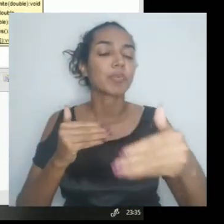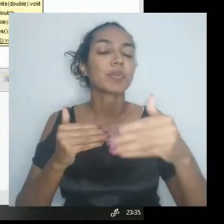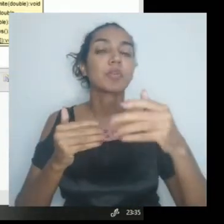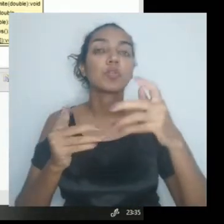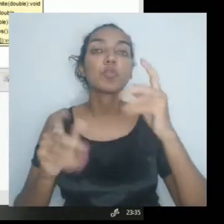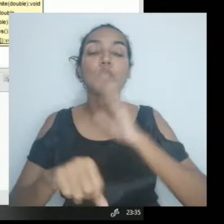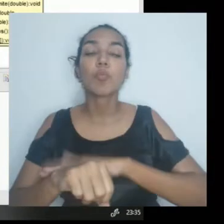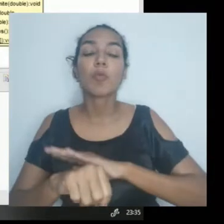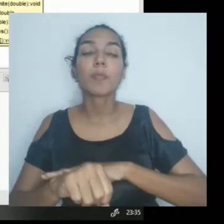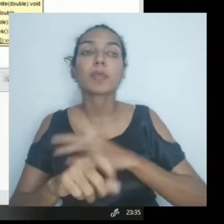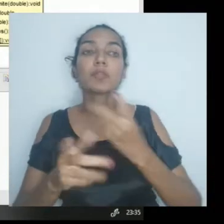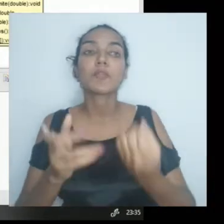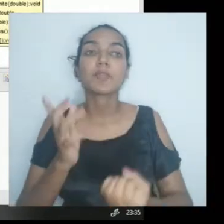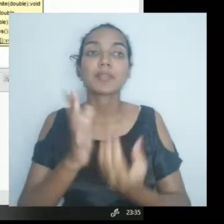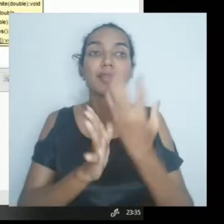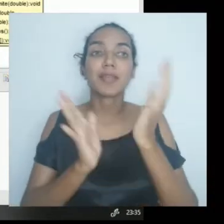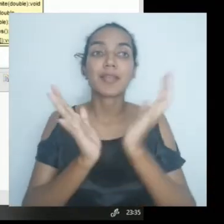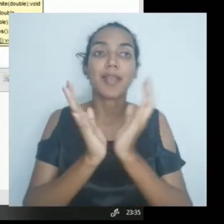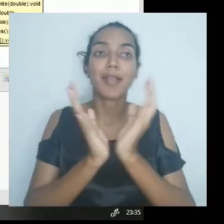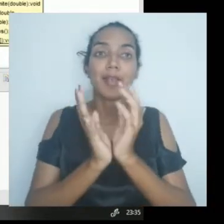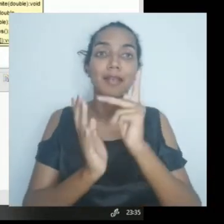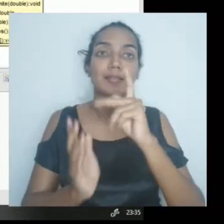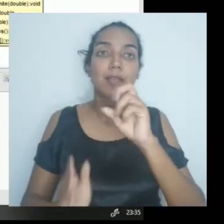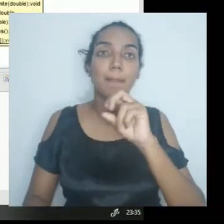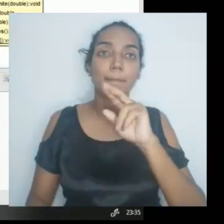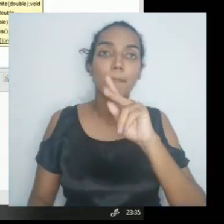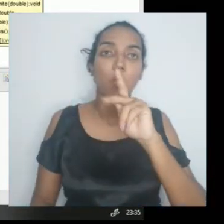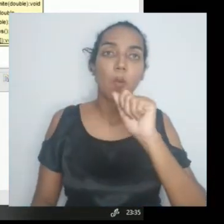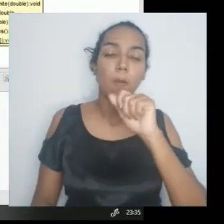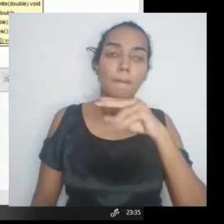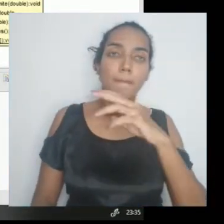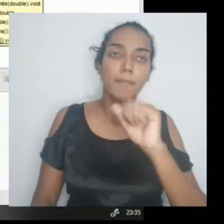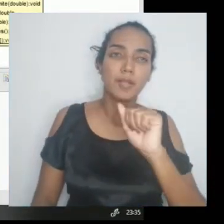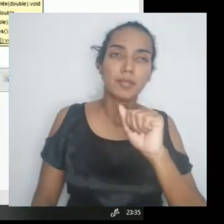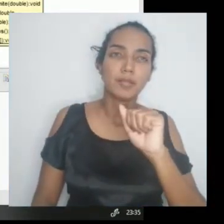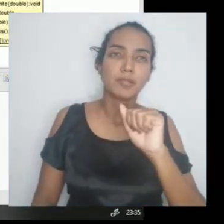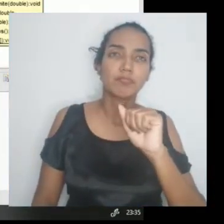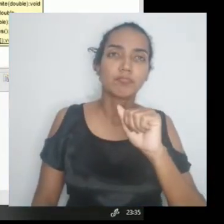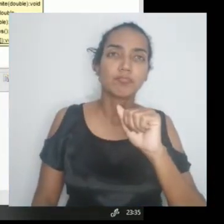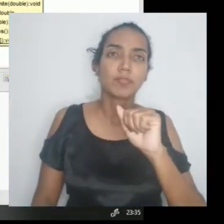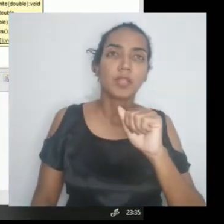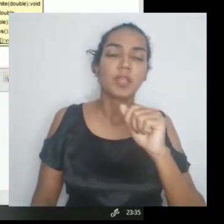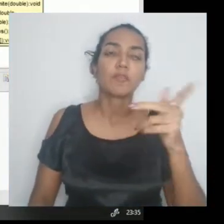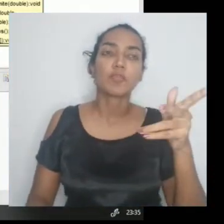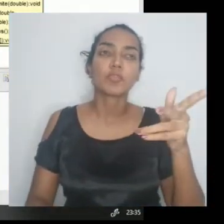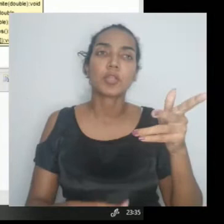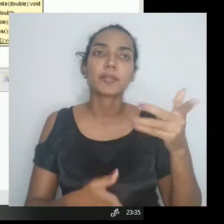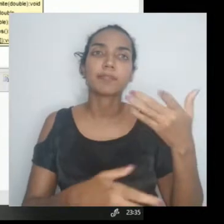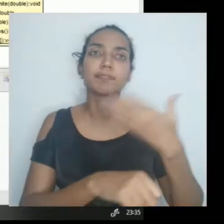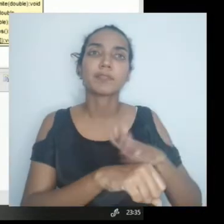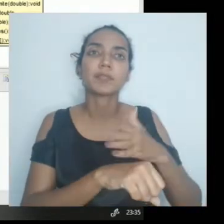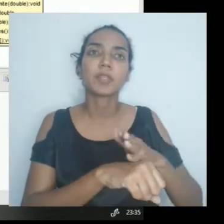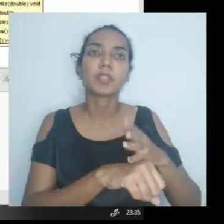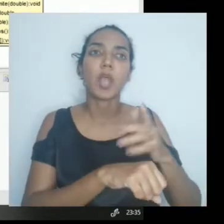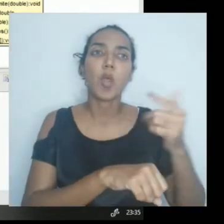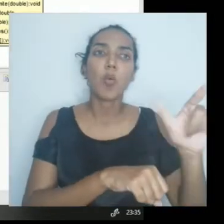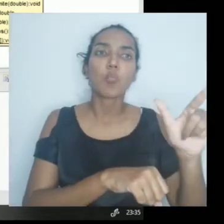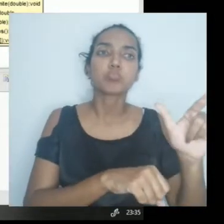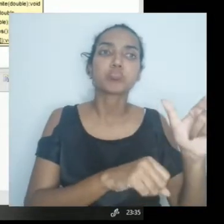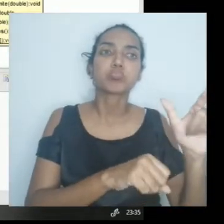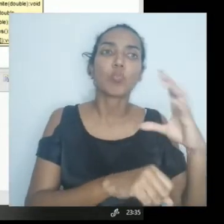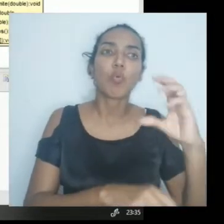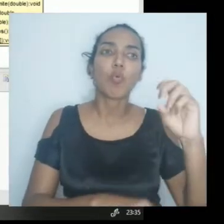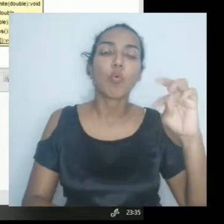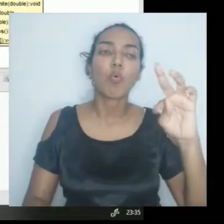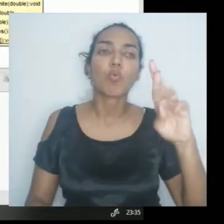construtor default da classe conta e esse construtor não existe, erro de compilação. É por isso que a gente se depara com